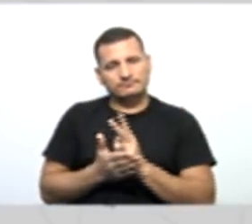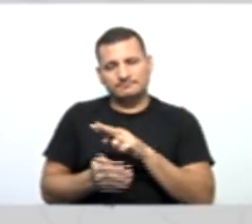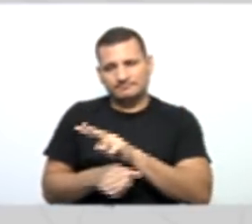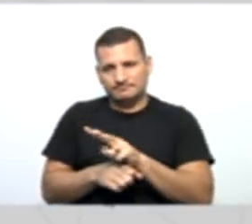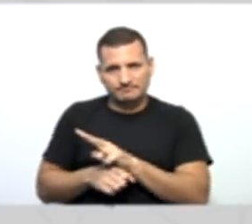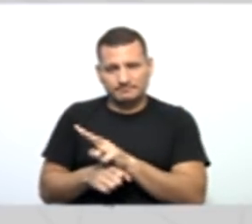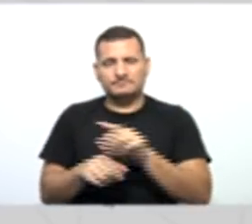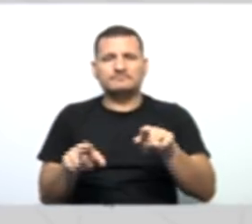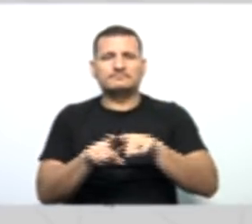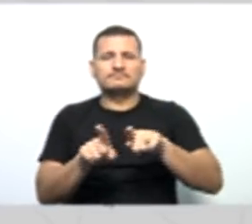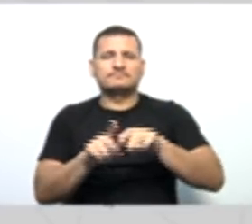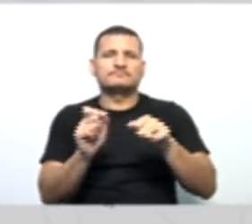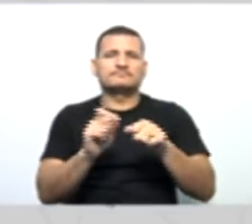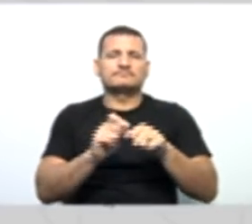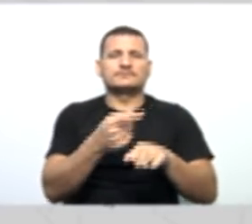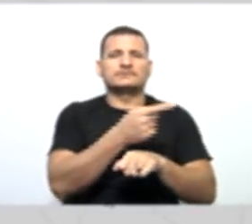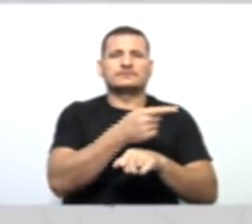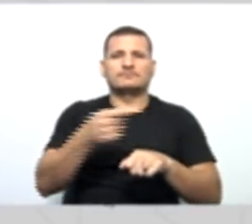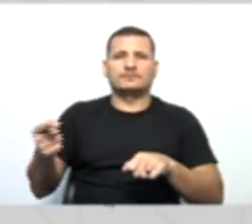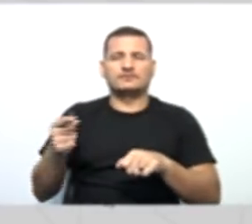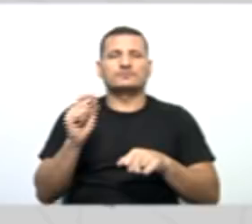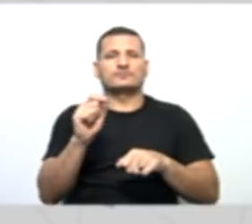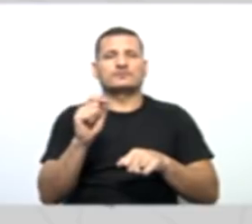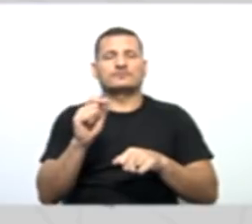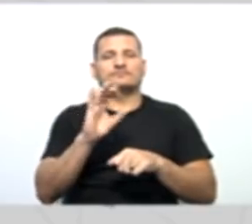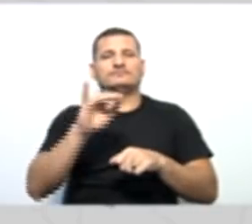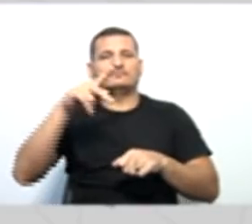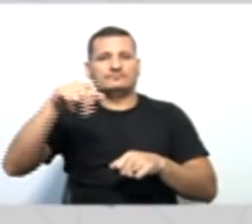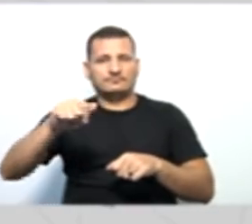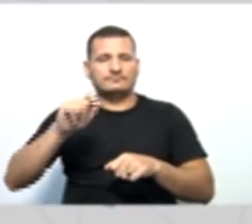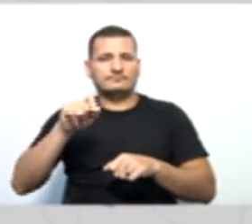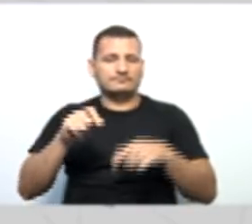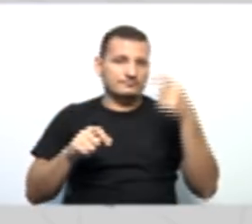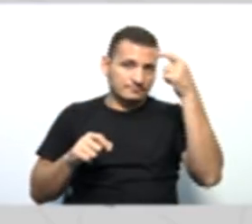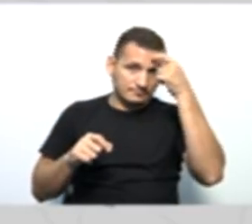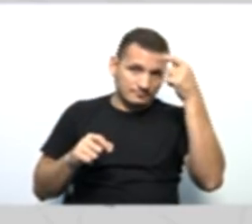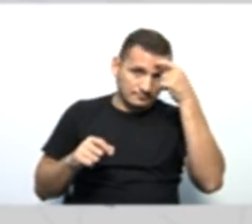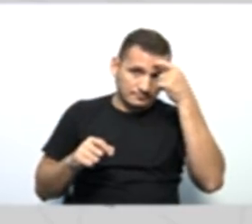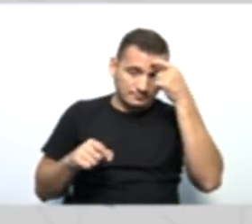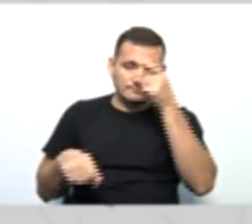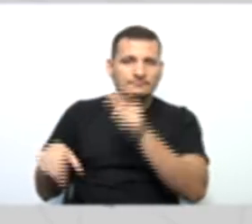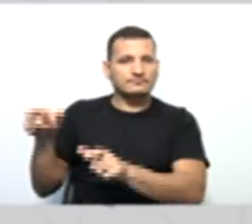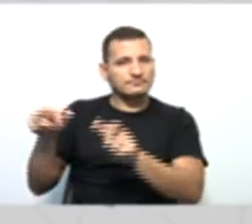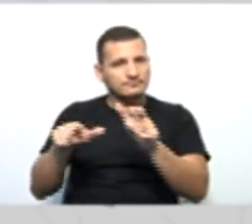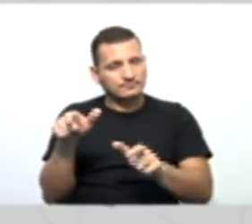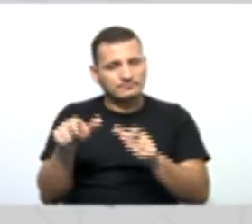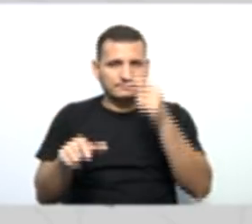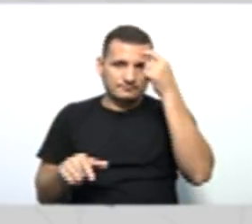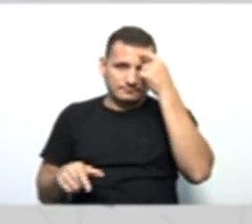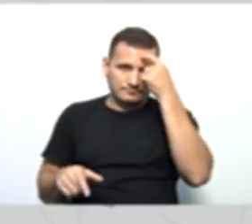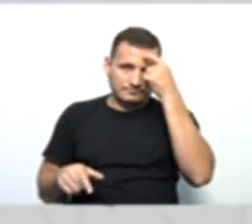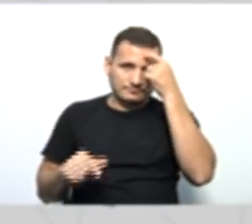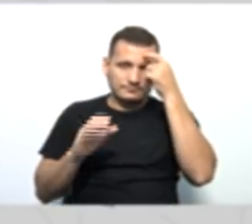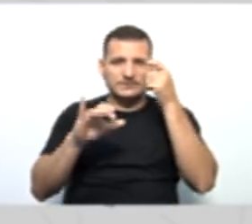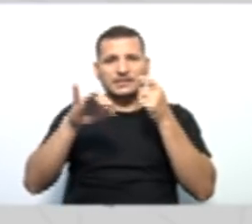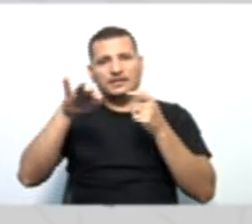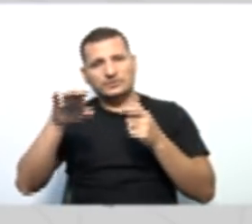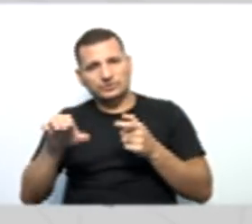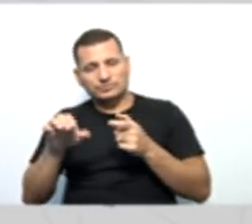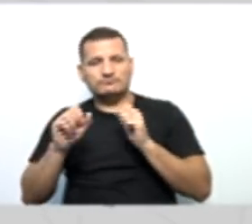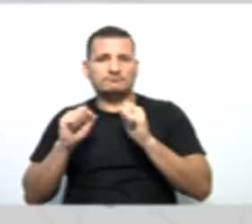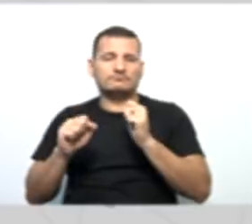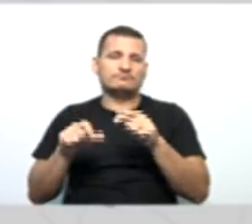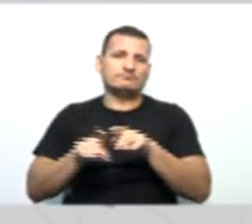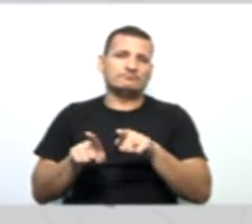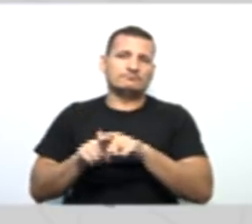semana interna de prevenção de acidentes, conscientizando o trabalhador, conscientizando o fornecedor, conscientizando clientes. Pode trazer até